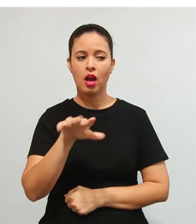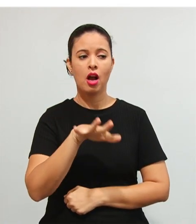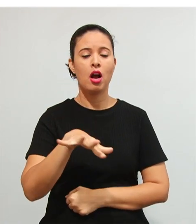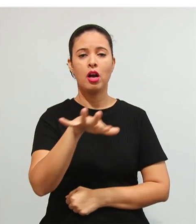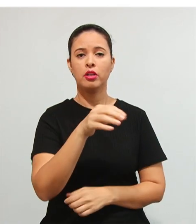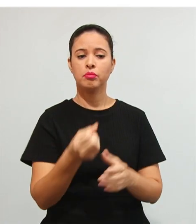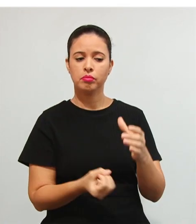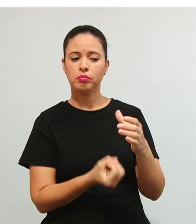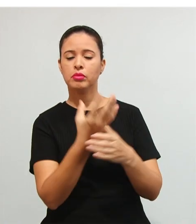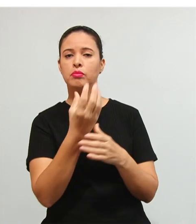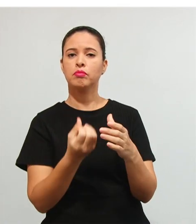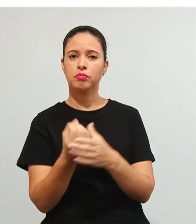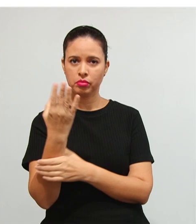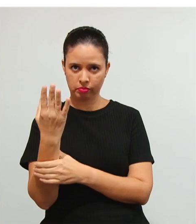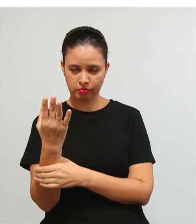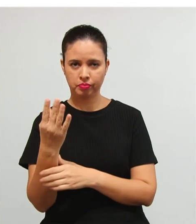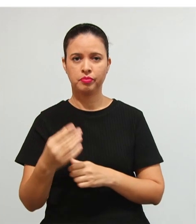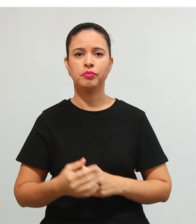ao setor de produção.